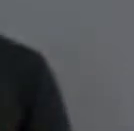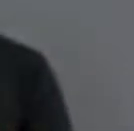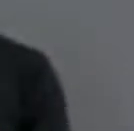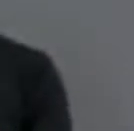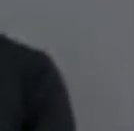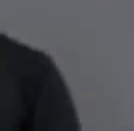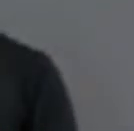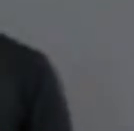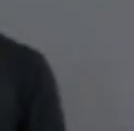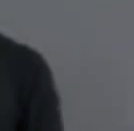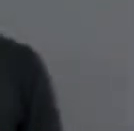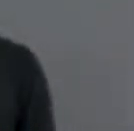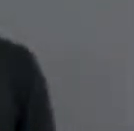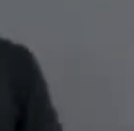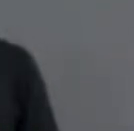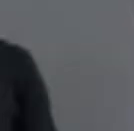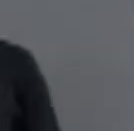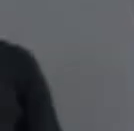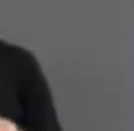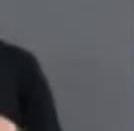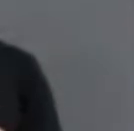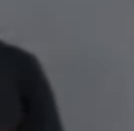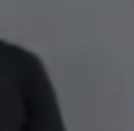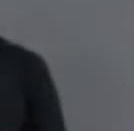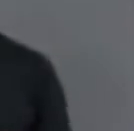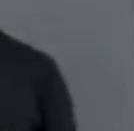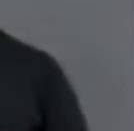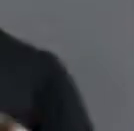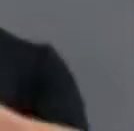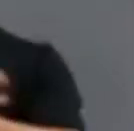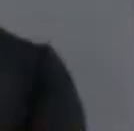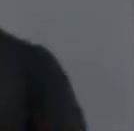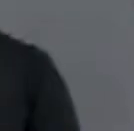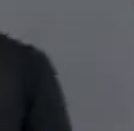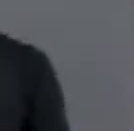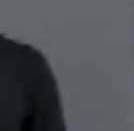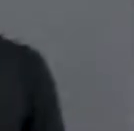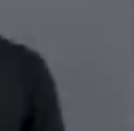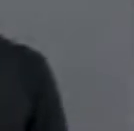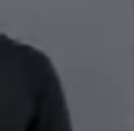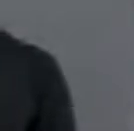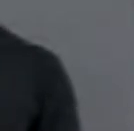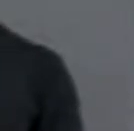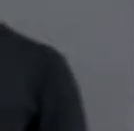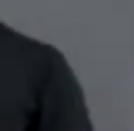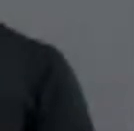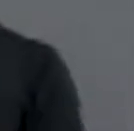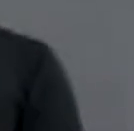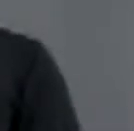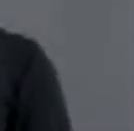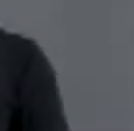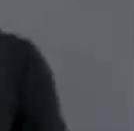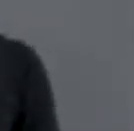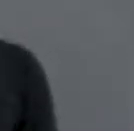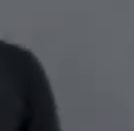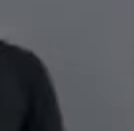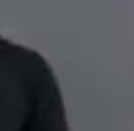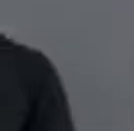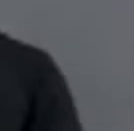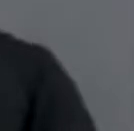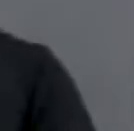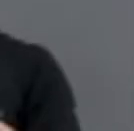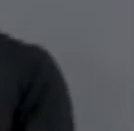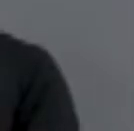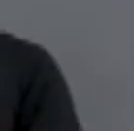jurisdição, fora da rodovia. E o que foi que a Polícia Rodoviária Federal fez? Se não